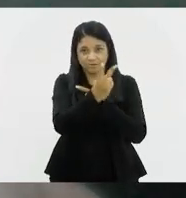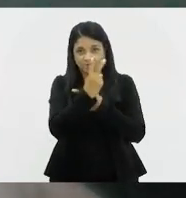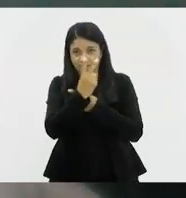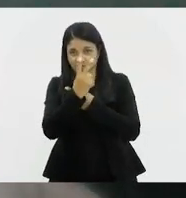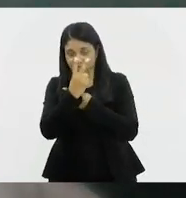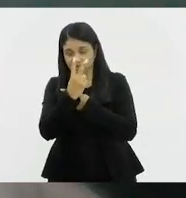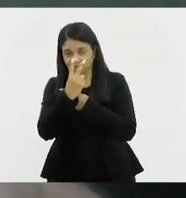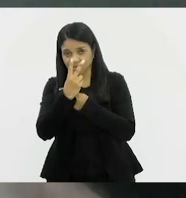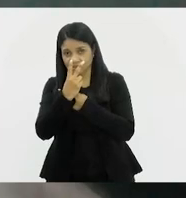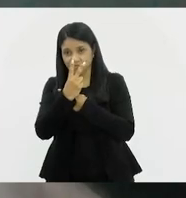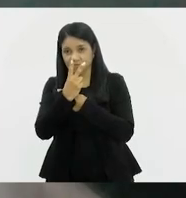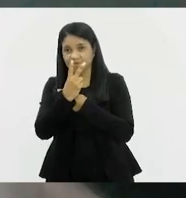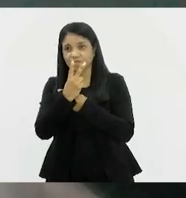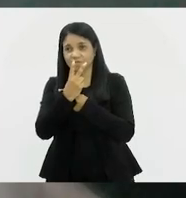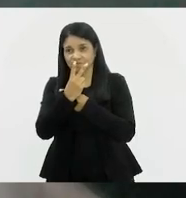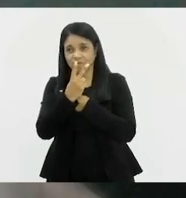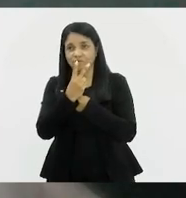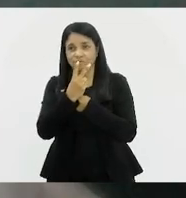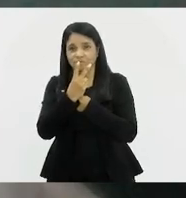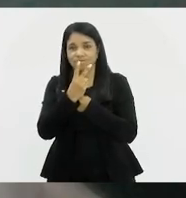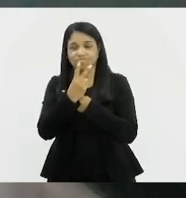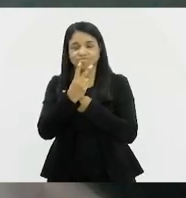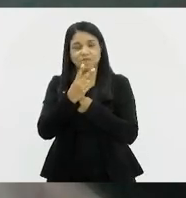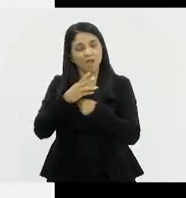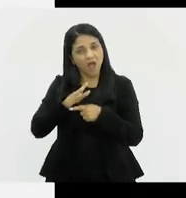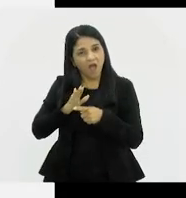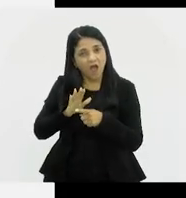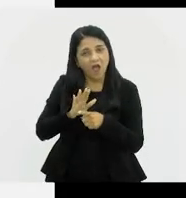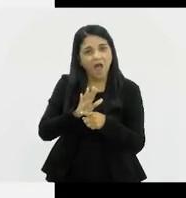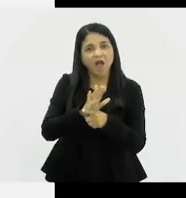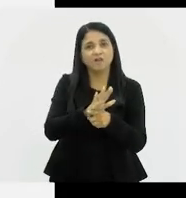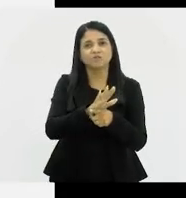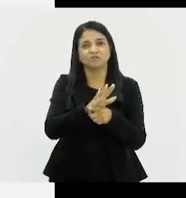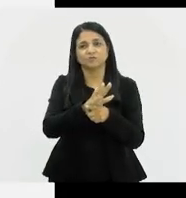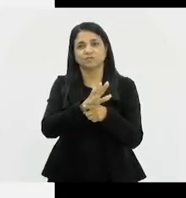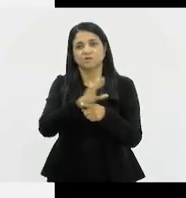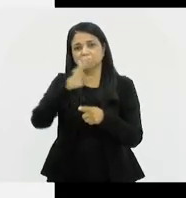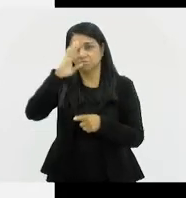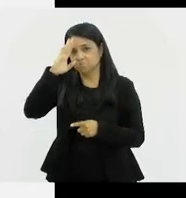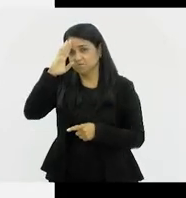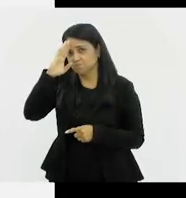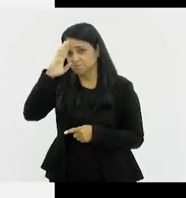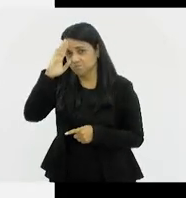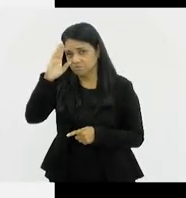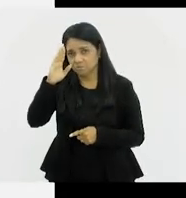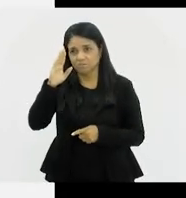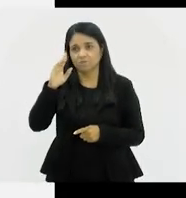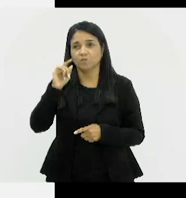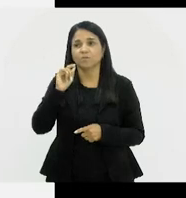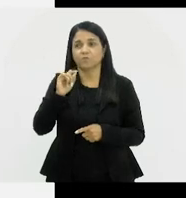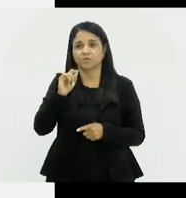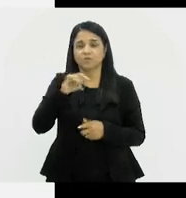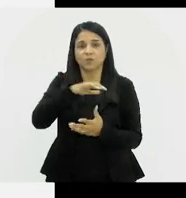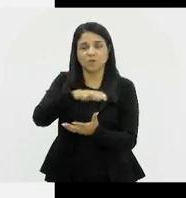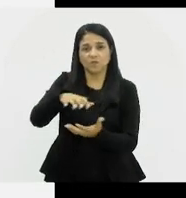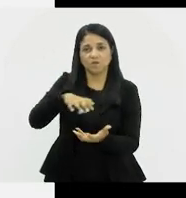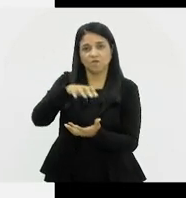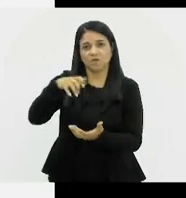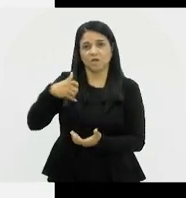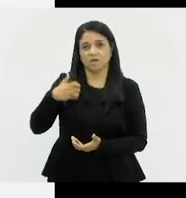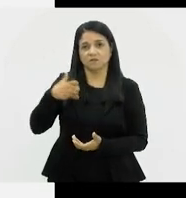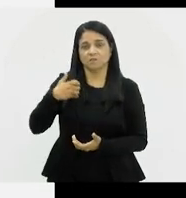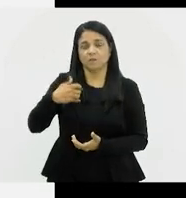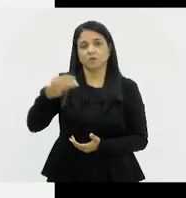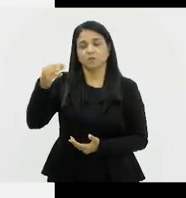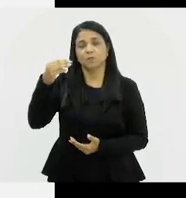talvez é o que vai ajudar, principalmente na questão do envelhecimento mental